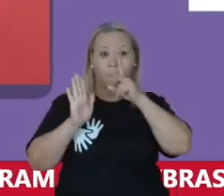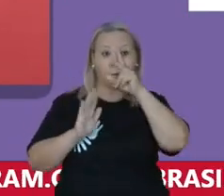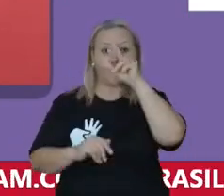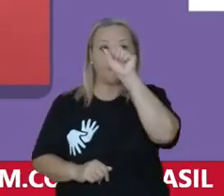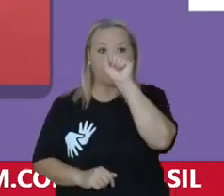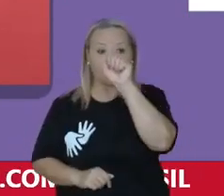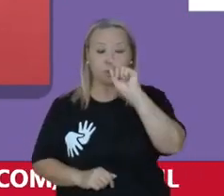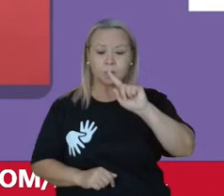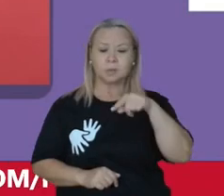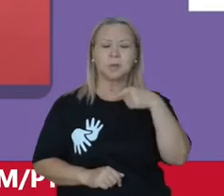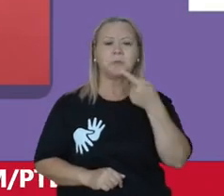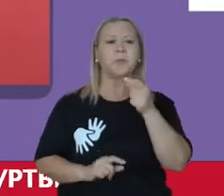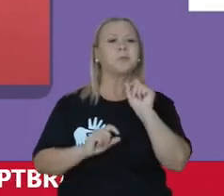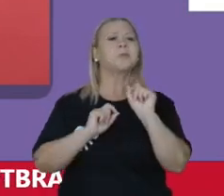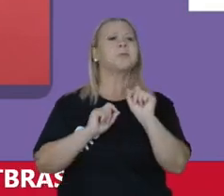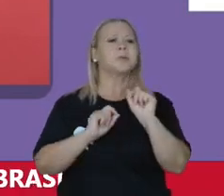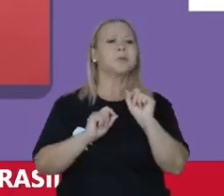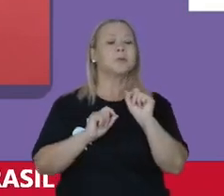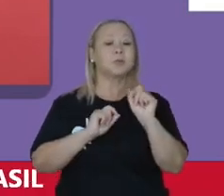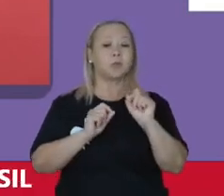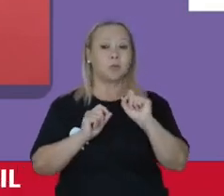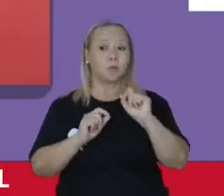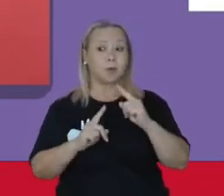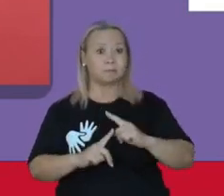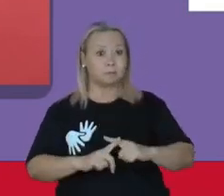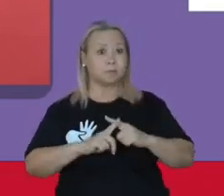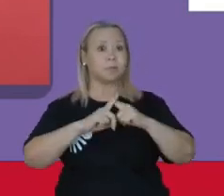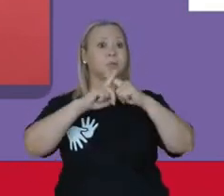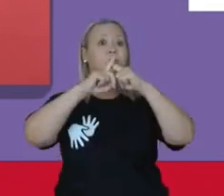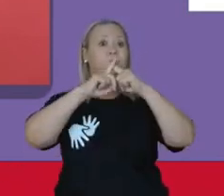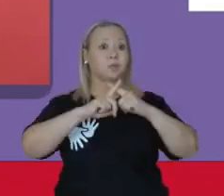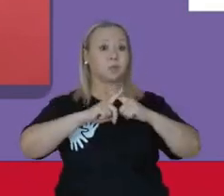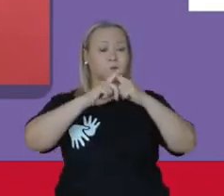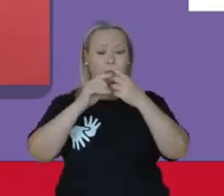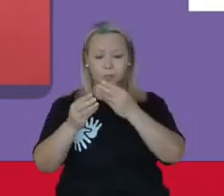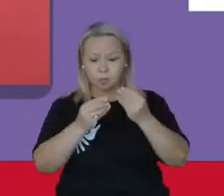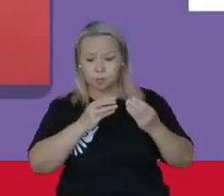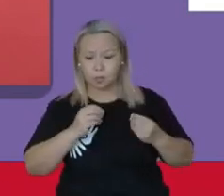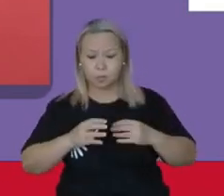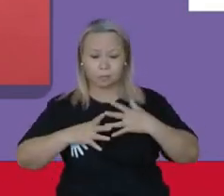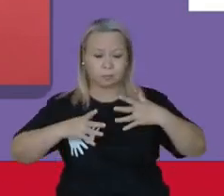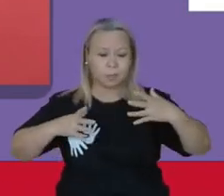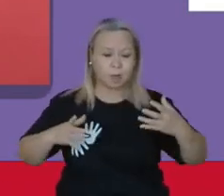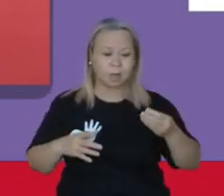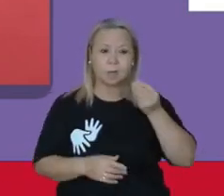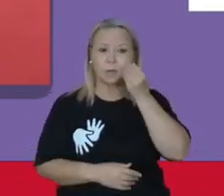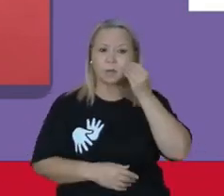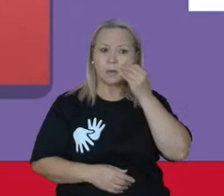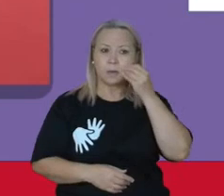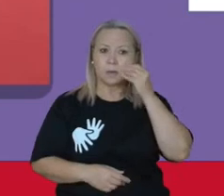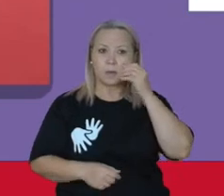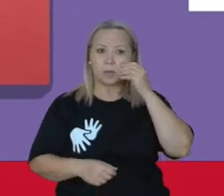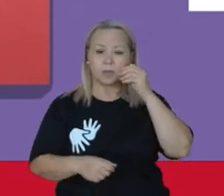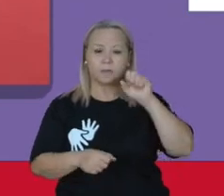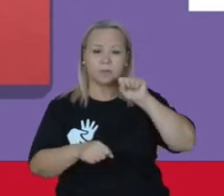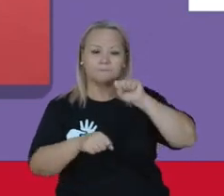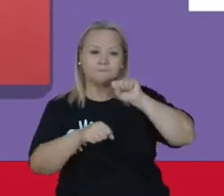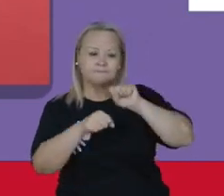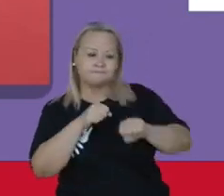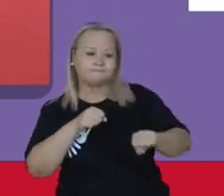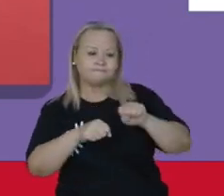E pós isso, uma disputa muito grande na tentativa de derrubar a presidenta